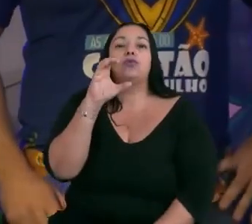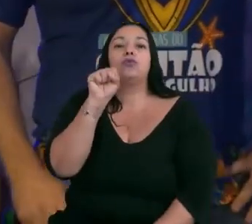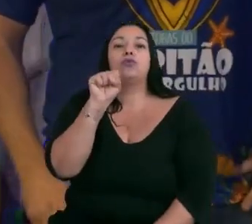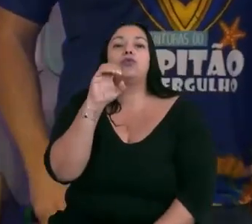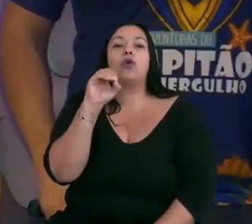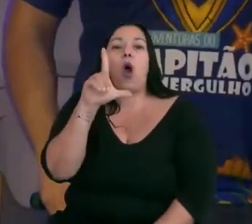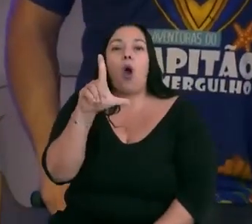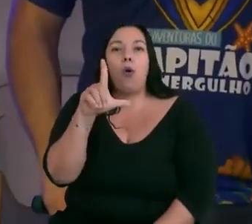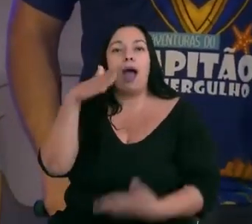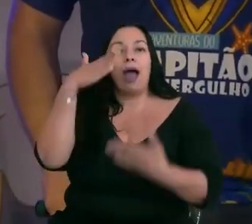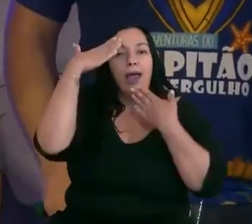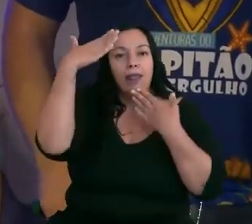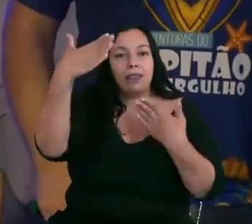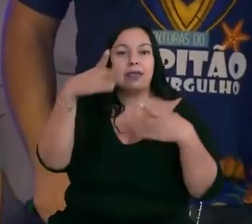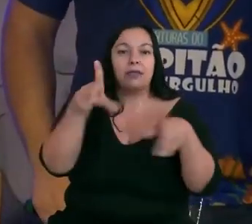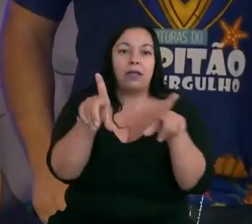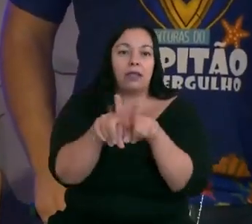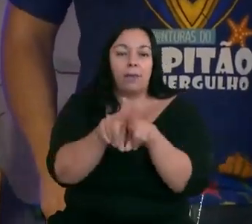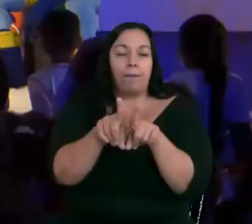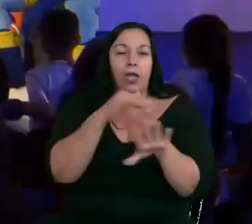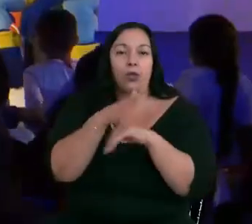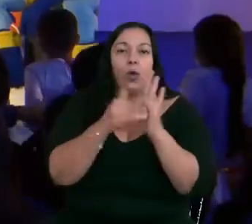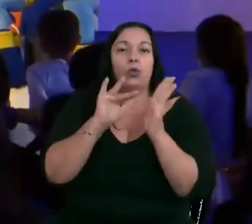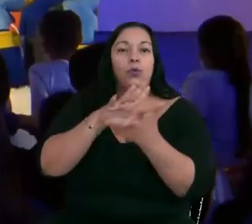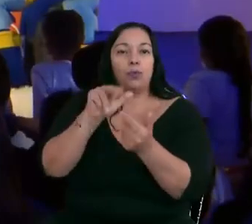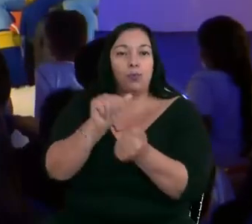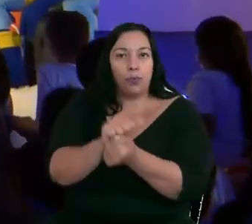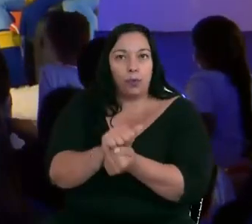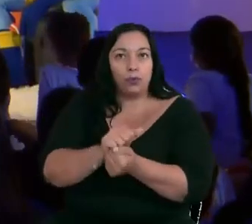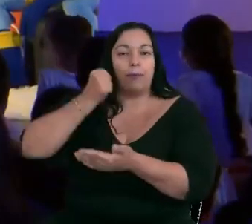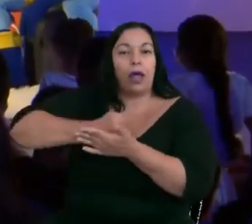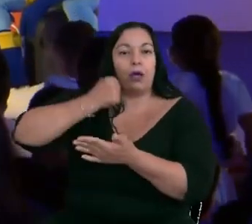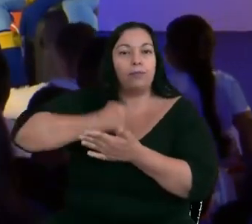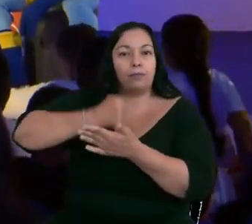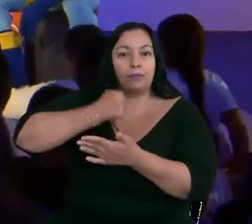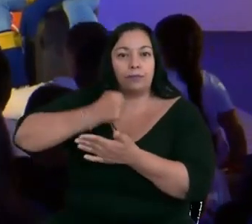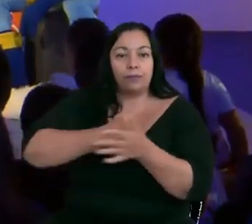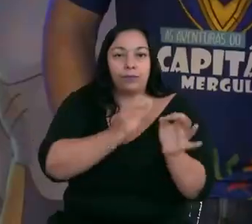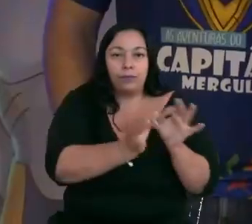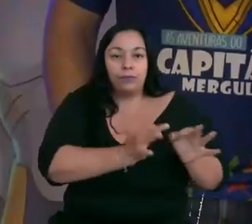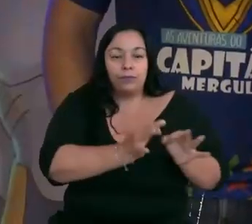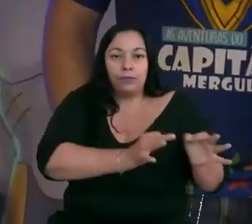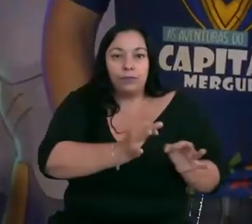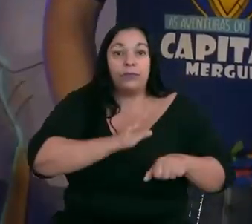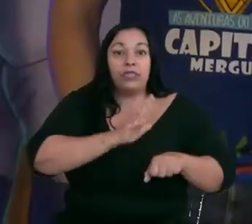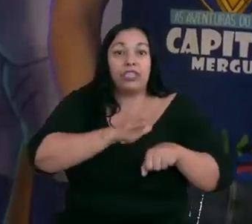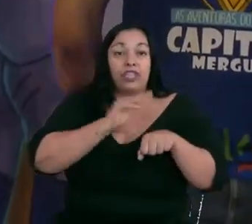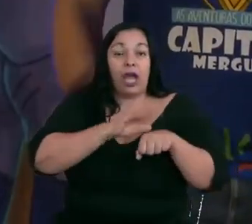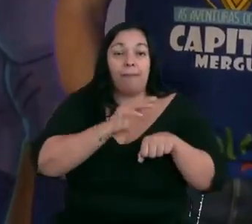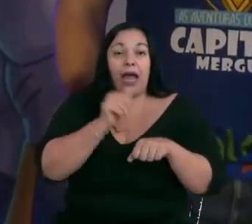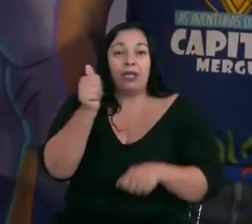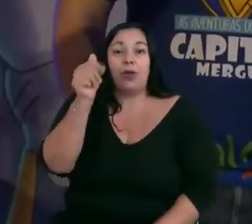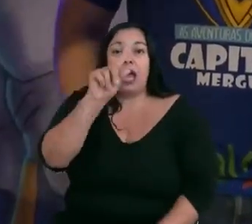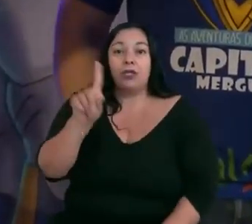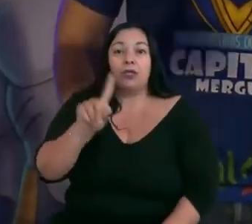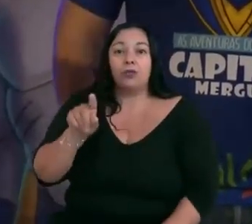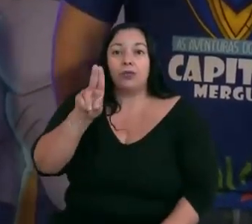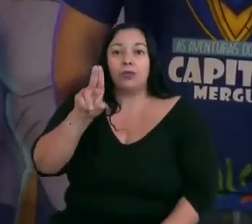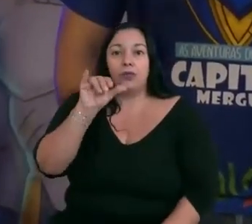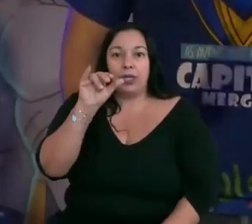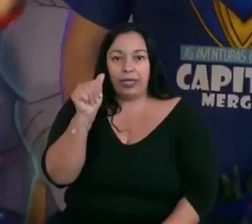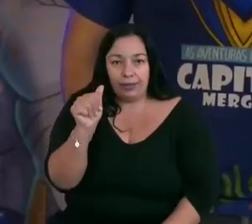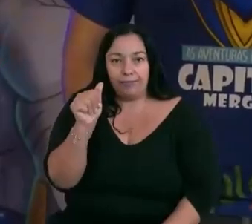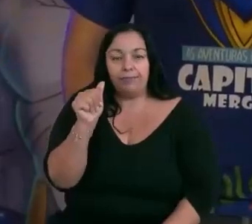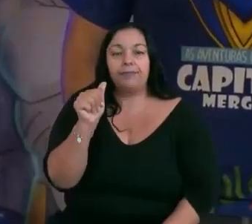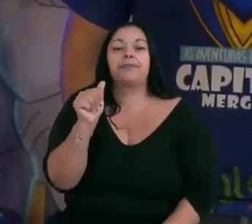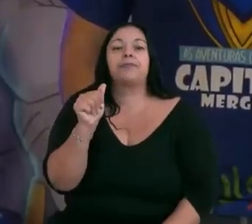agradecer todo mundo pela construção deste projeto chamado Azulha. E nós vamos dar sequência ao